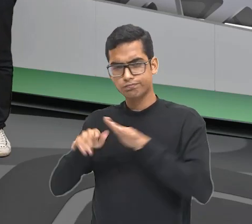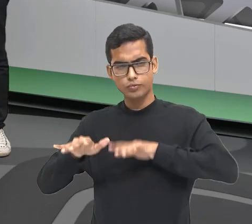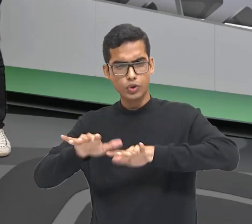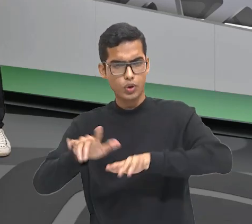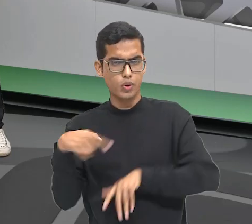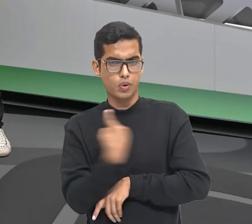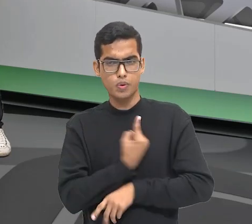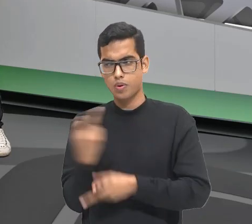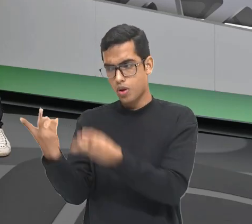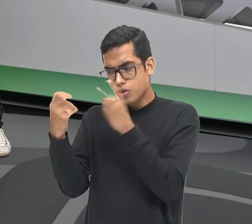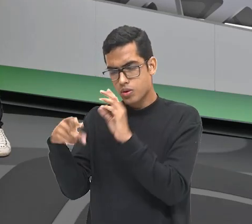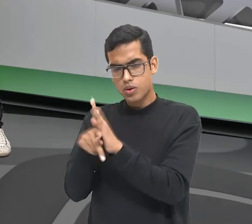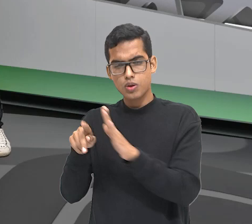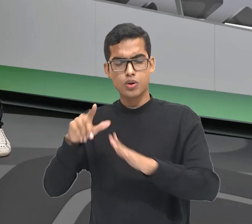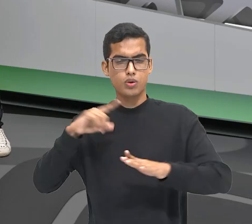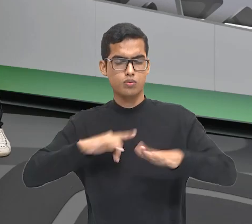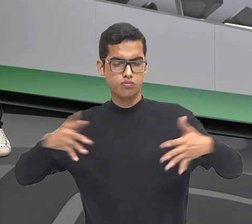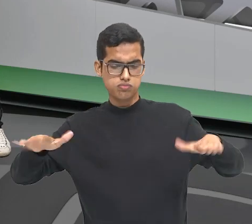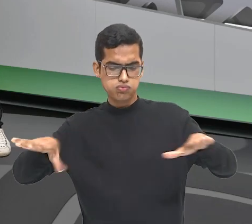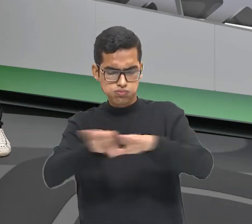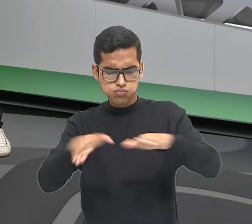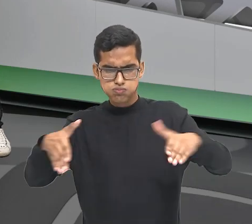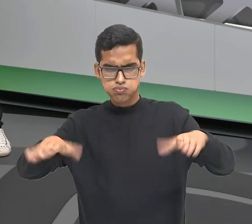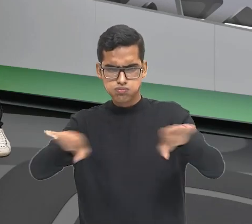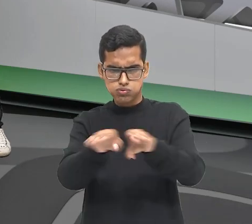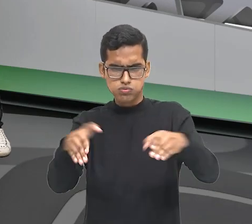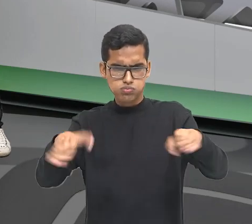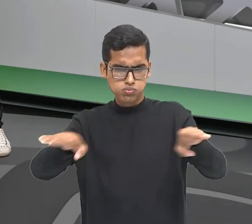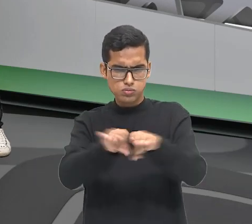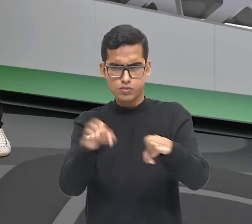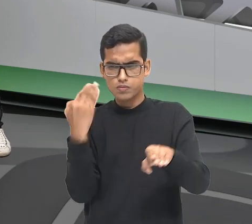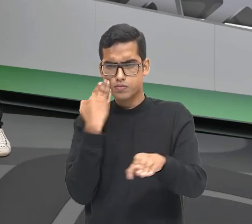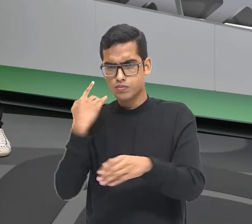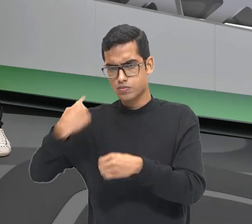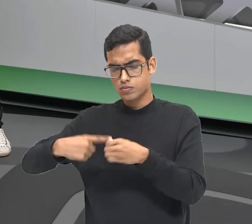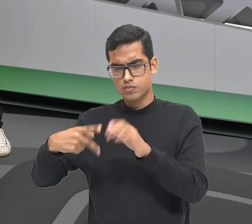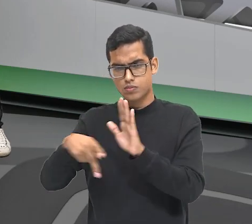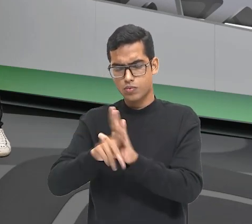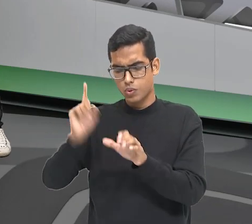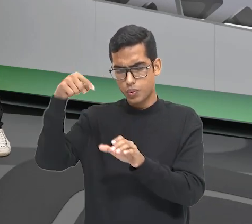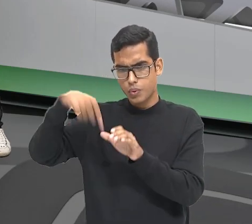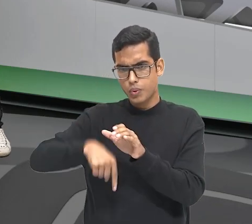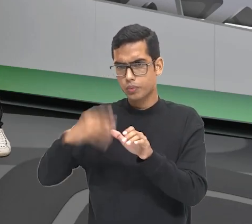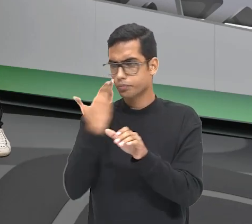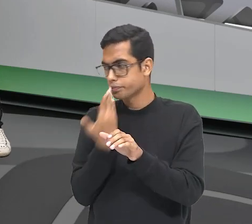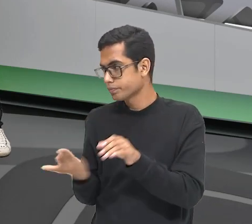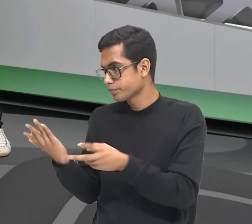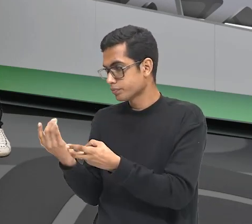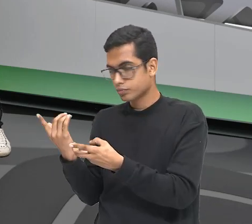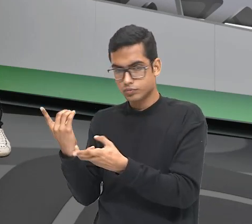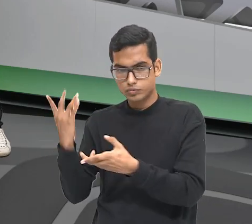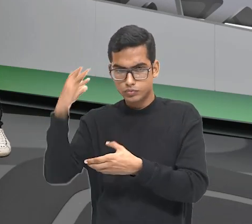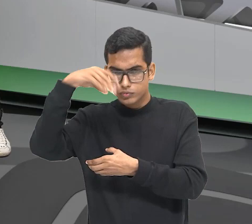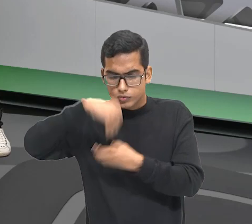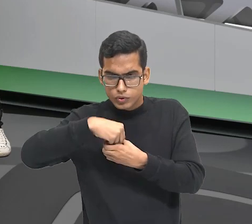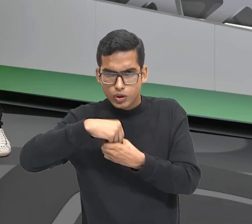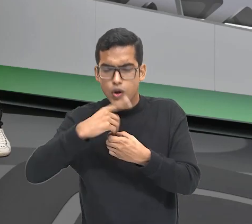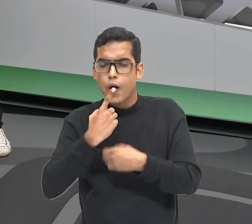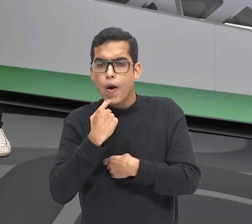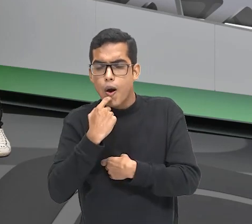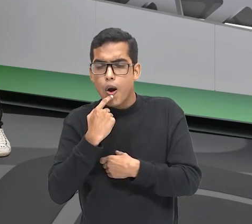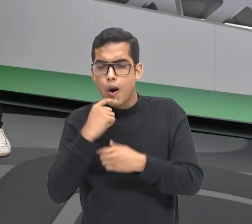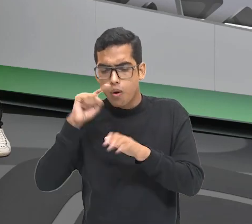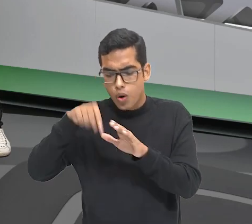desse movimento que a gente está observando aqui das placas, só lembrando, aqui para dentro já é o interior da Terra, tá? Então, esse movimento aqui das